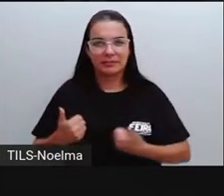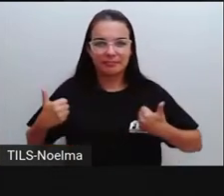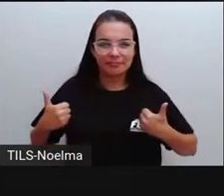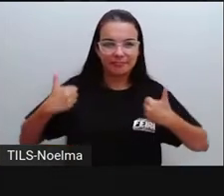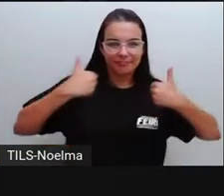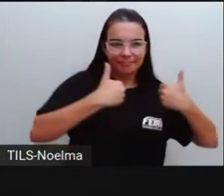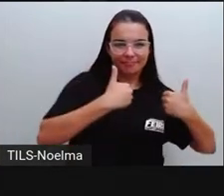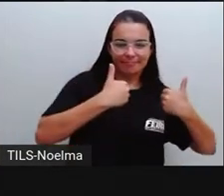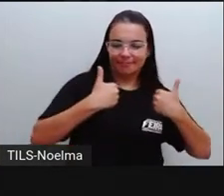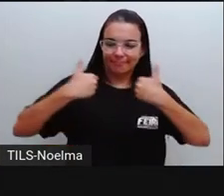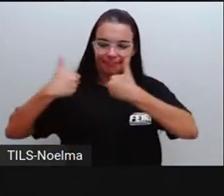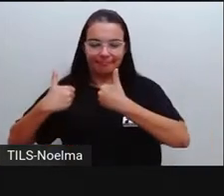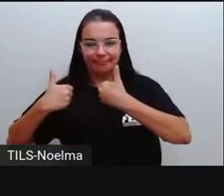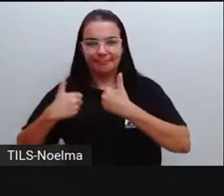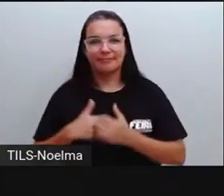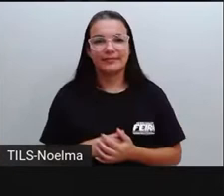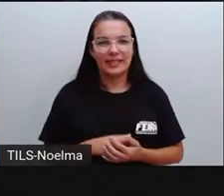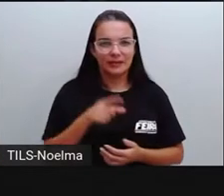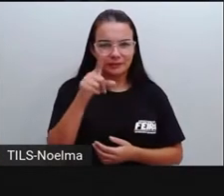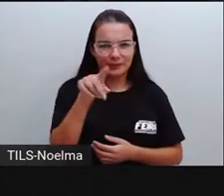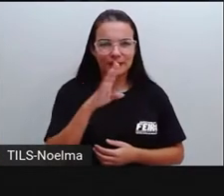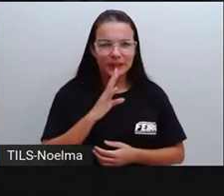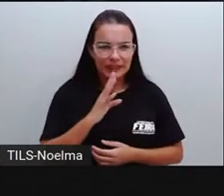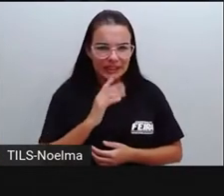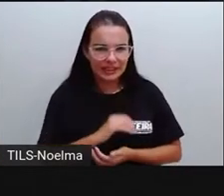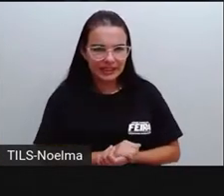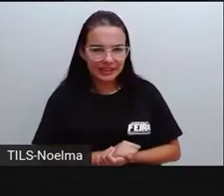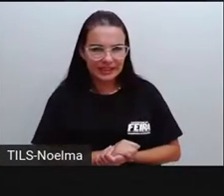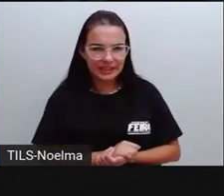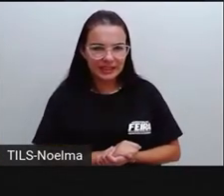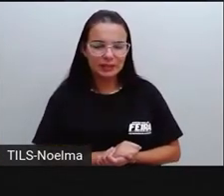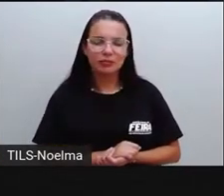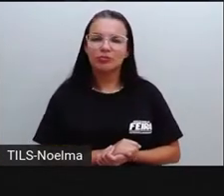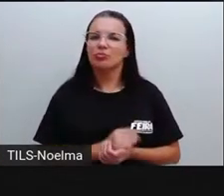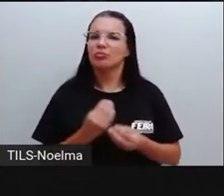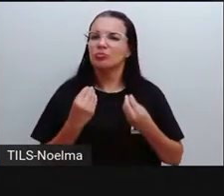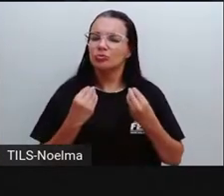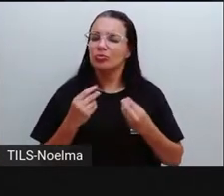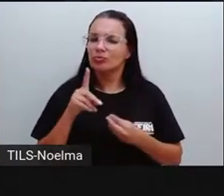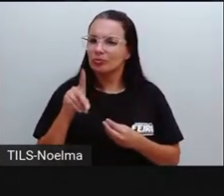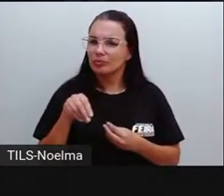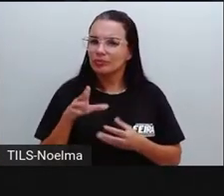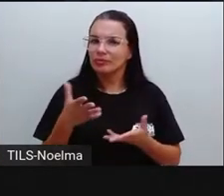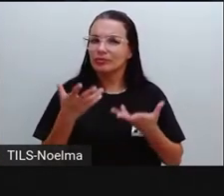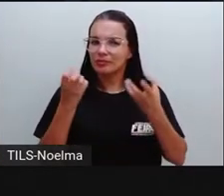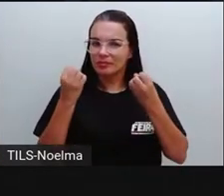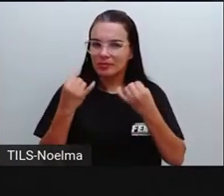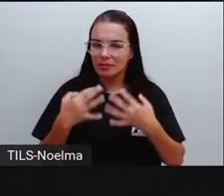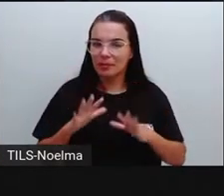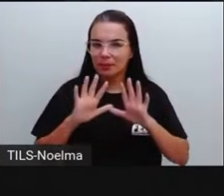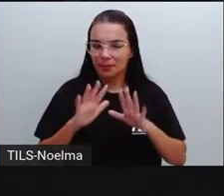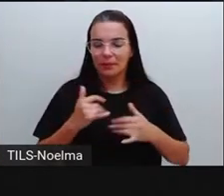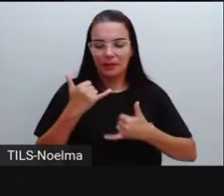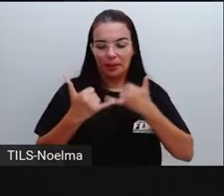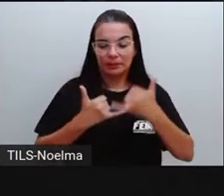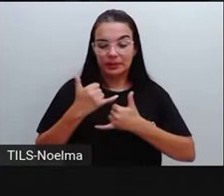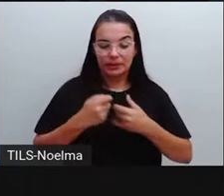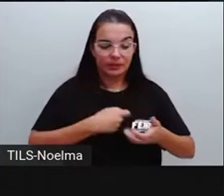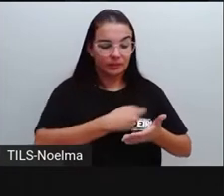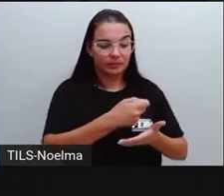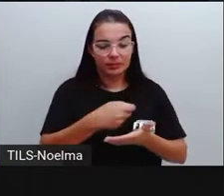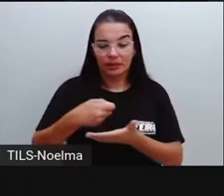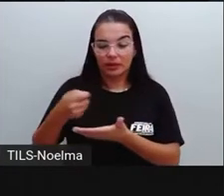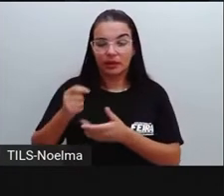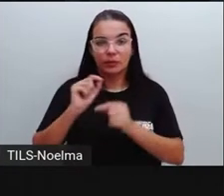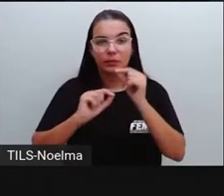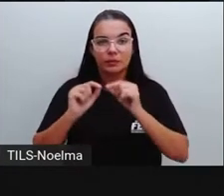Então você já conhece esse jogo? Como é para o jogo da batalha? É um jogo de cartas, onde o objetivo